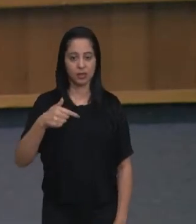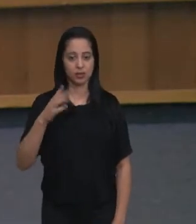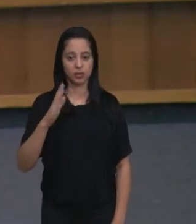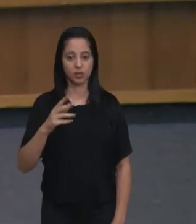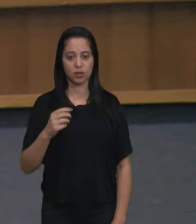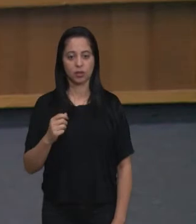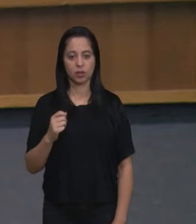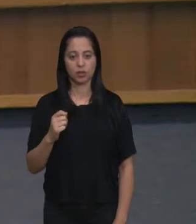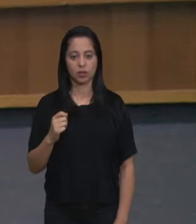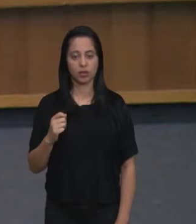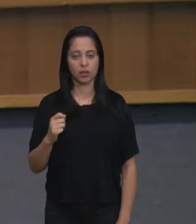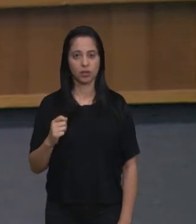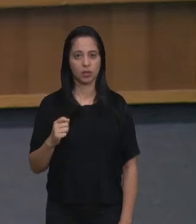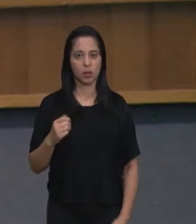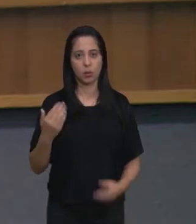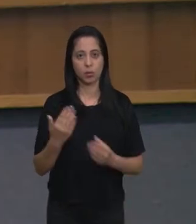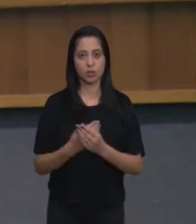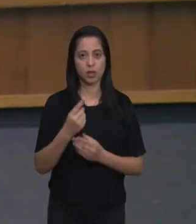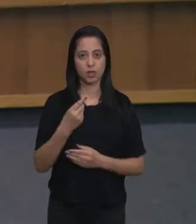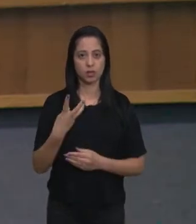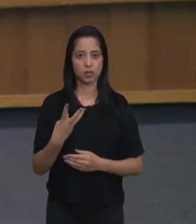1357/22, processo